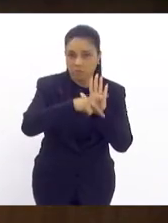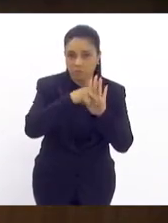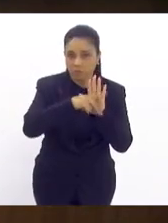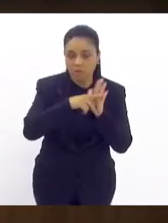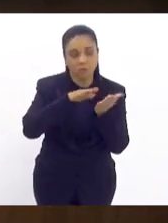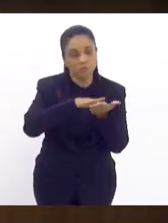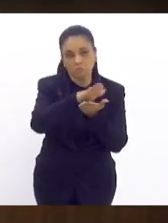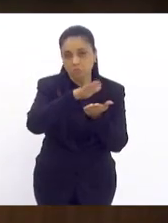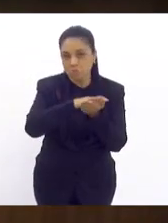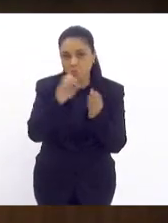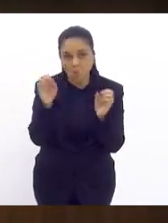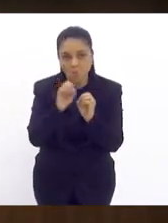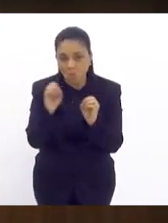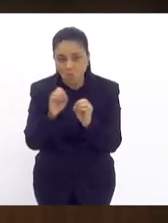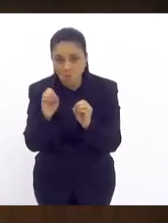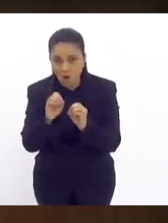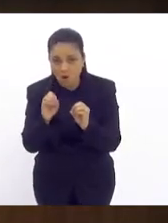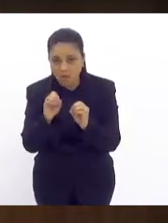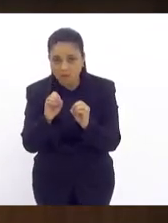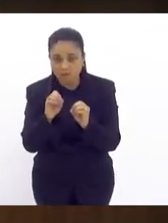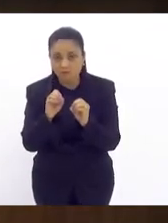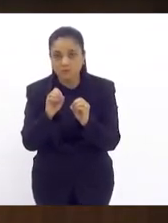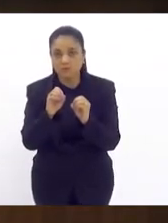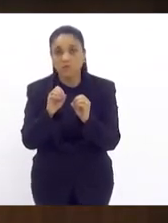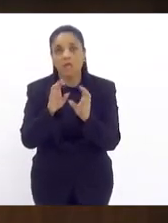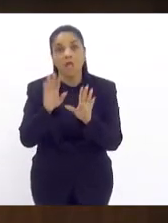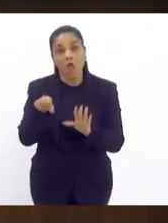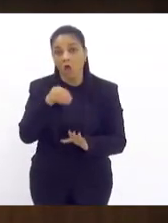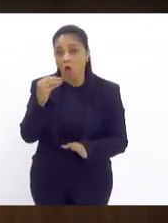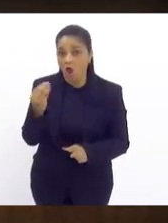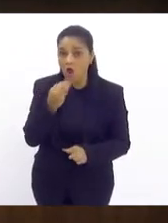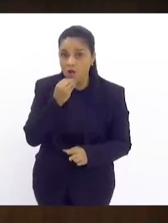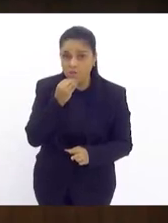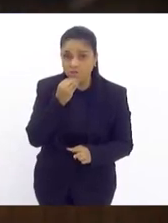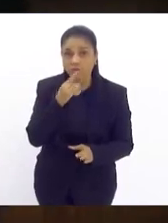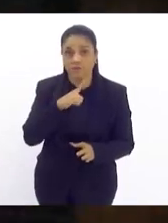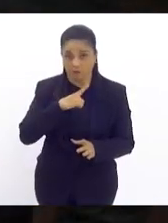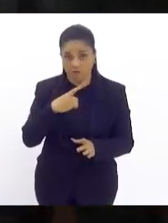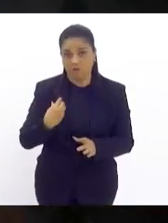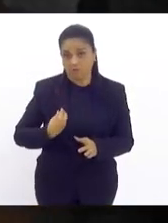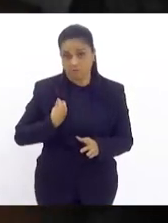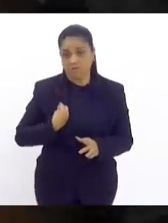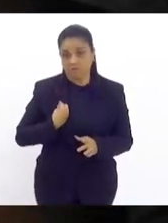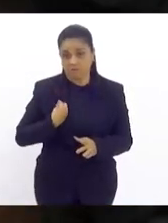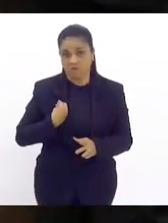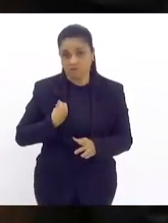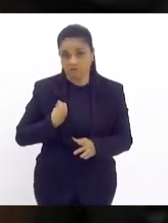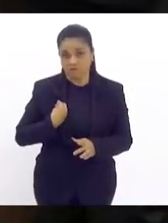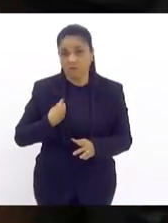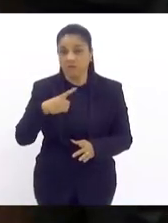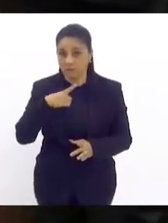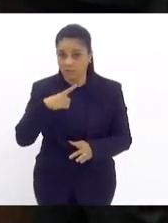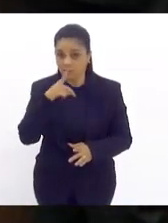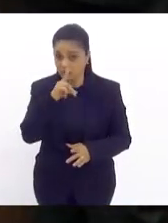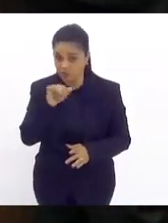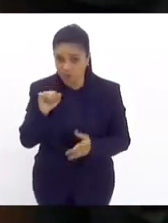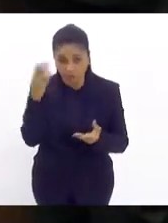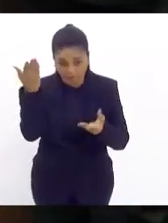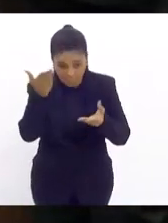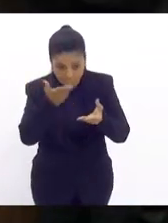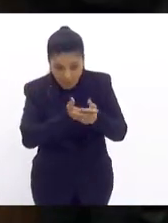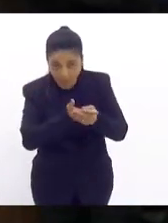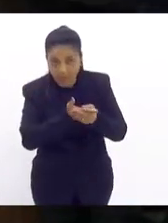não estão sendo publicados obviamente isso não quer dizer que elas não existiram elas existiram tem uma data de protocolo